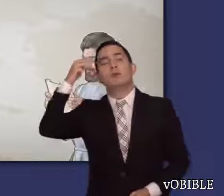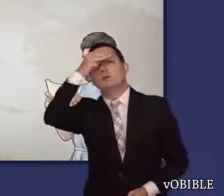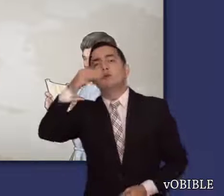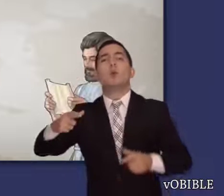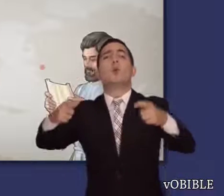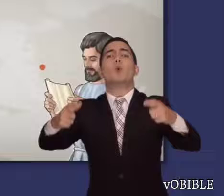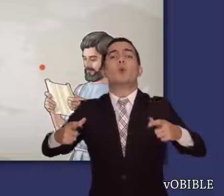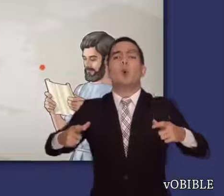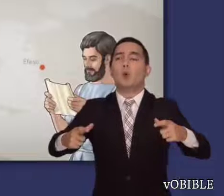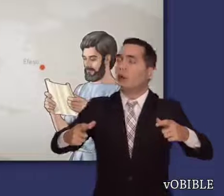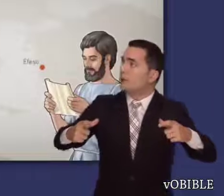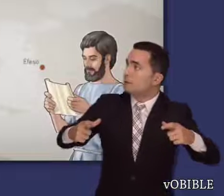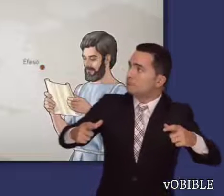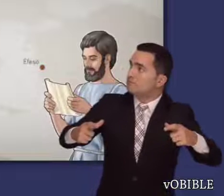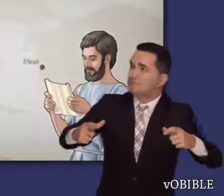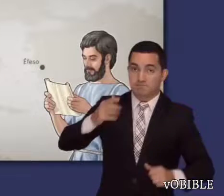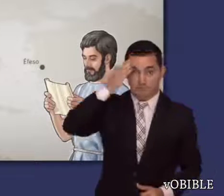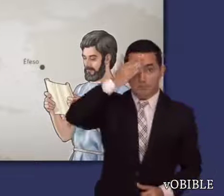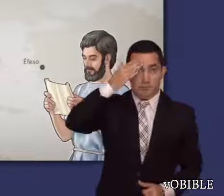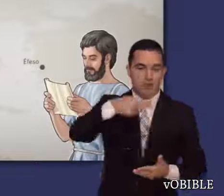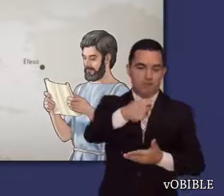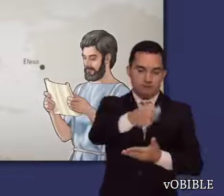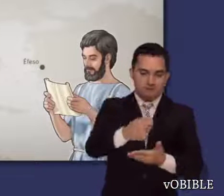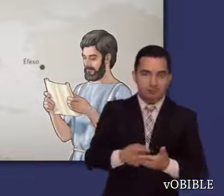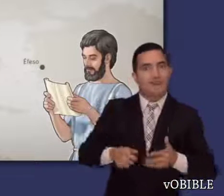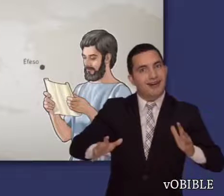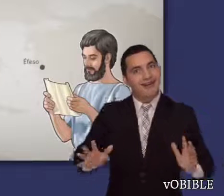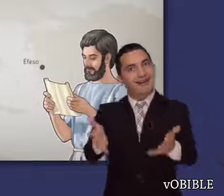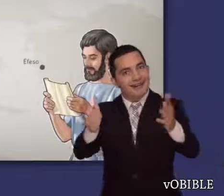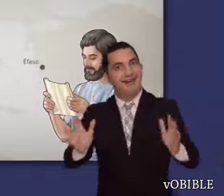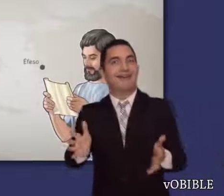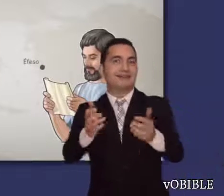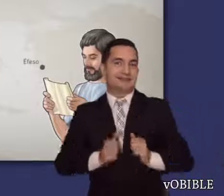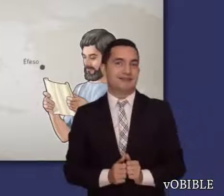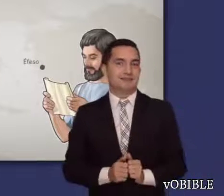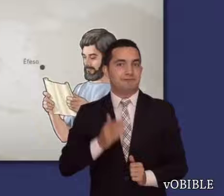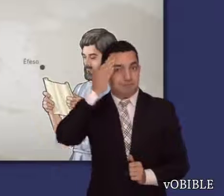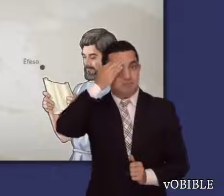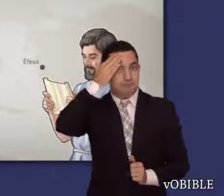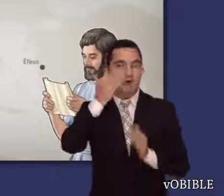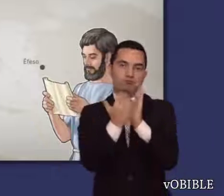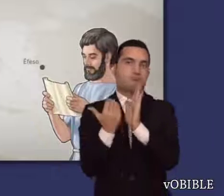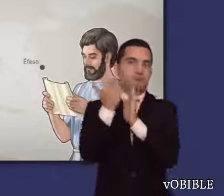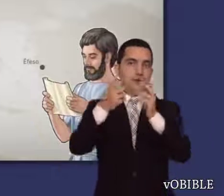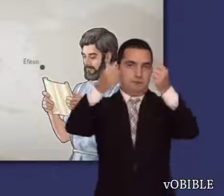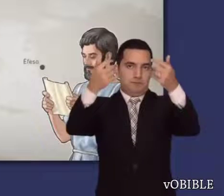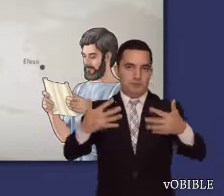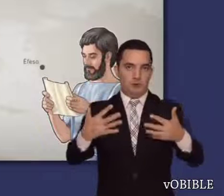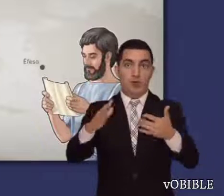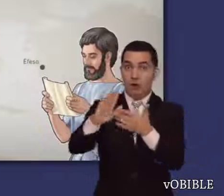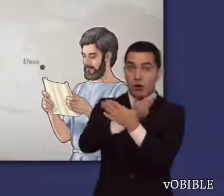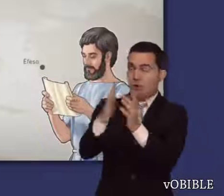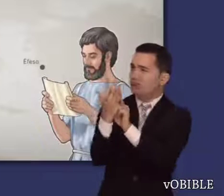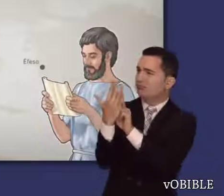que pelo visto ainda estava em Éfeso. Na carta, Paulo conta que alguns irmãos na Ásia tinham se afastado